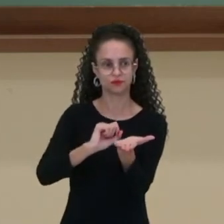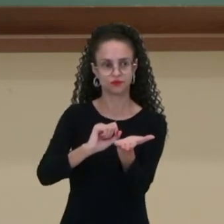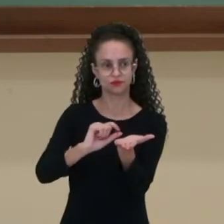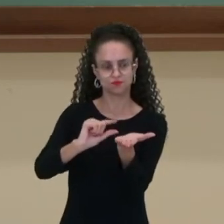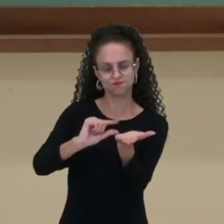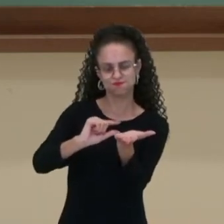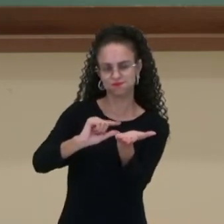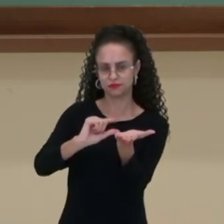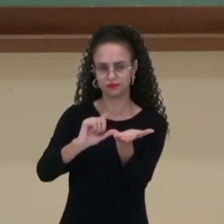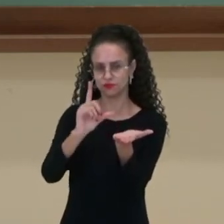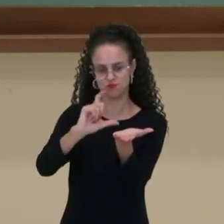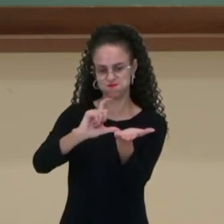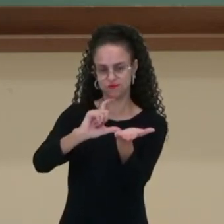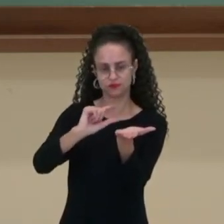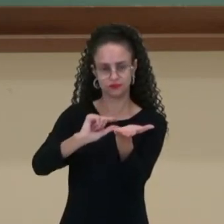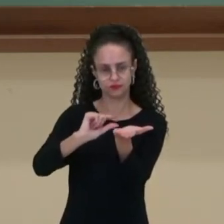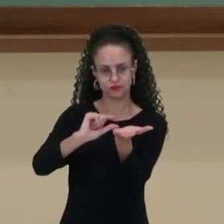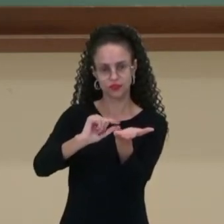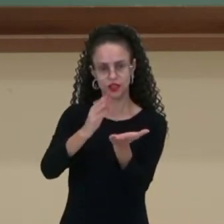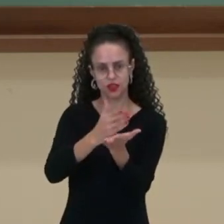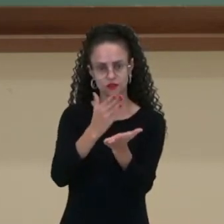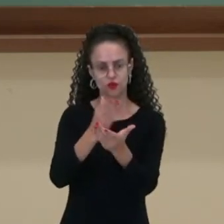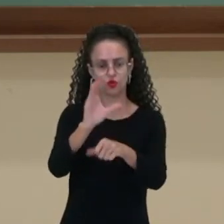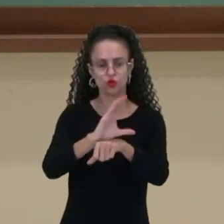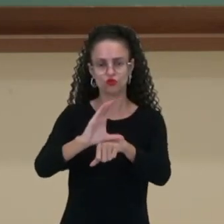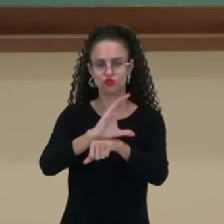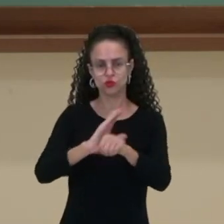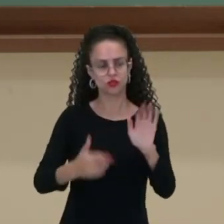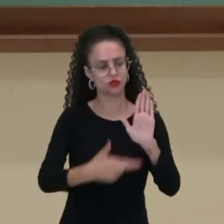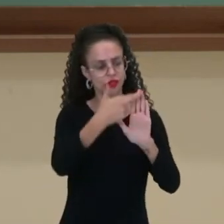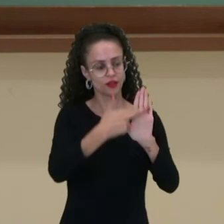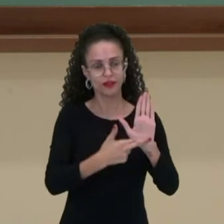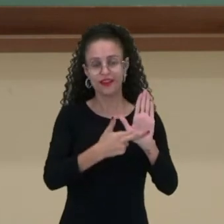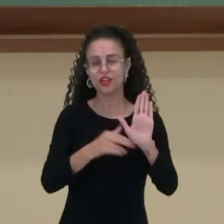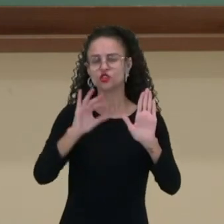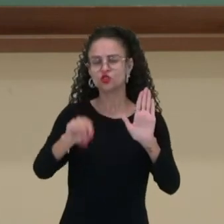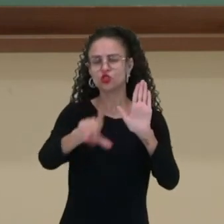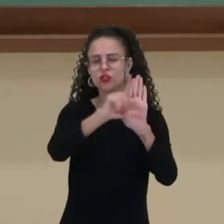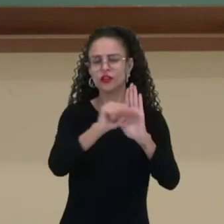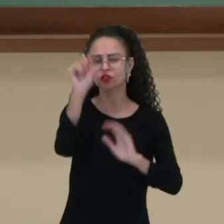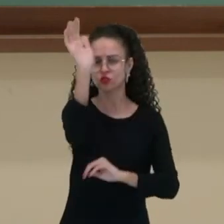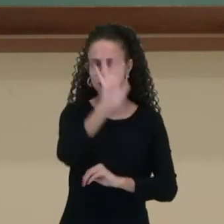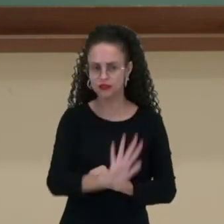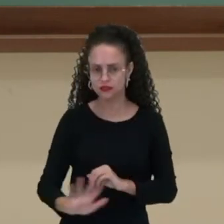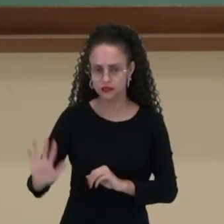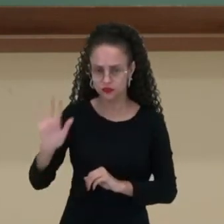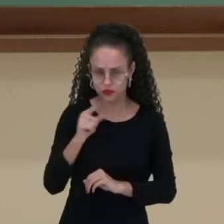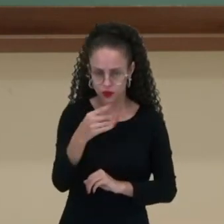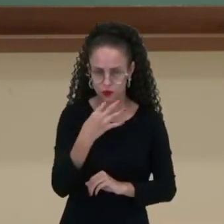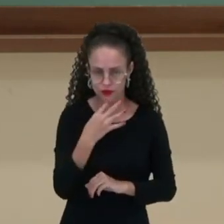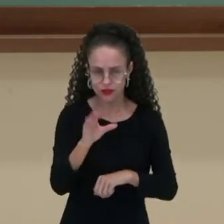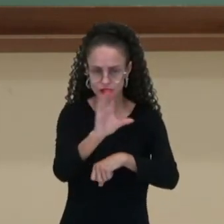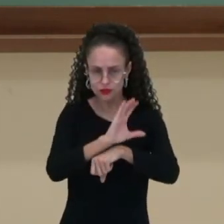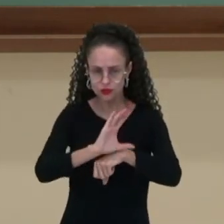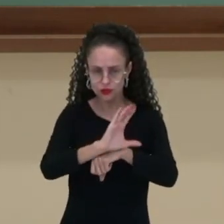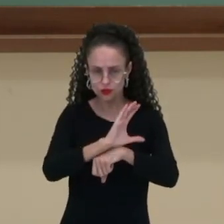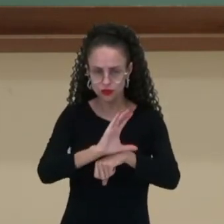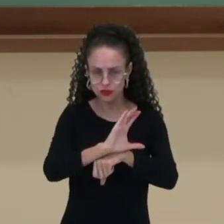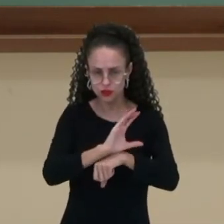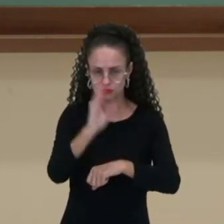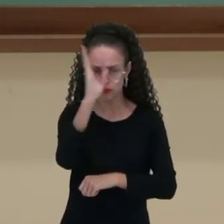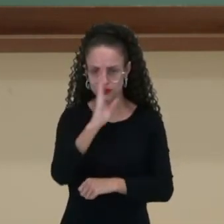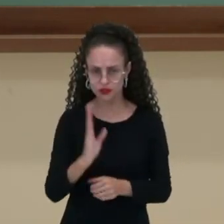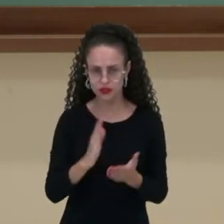coisa gigantesca não. E é ela que organiza todas as leis do Brasil. Vocês já ouviram falar nesse documento? Nesse livrinho